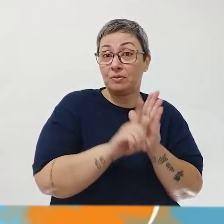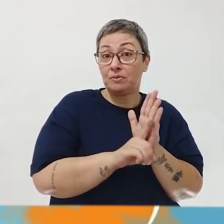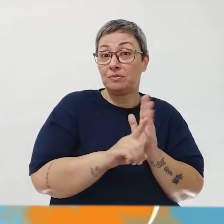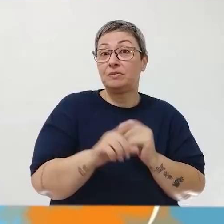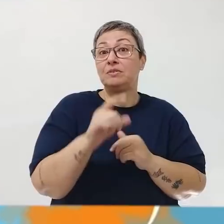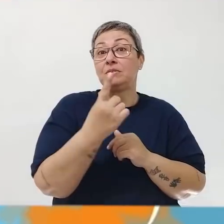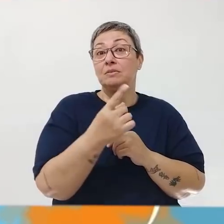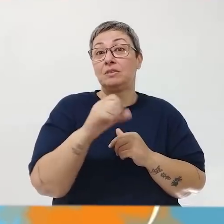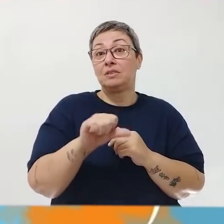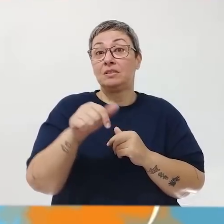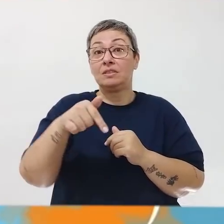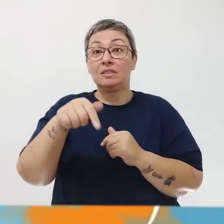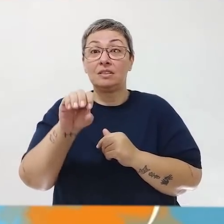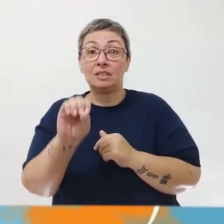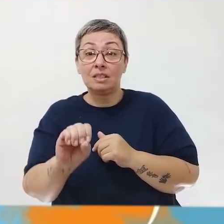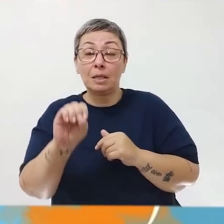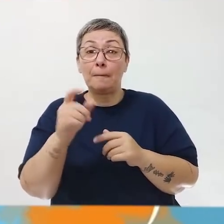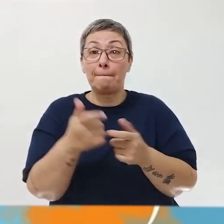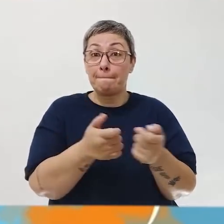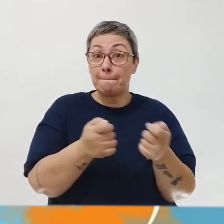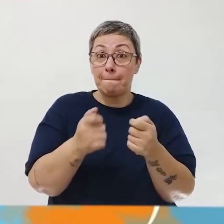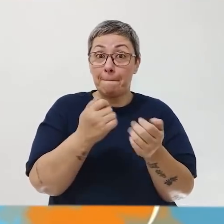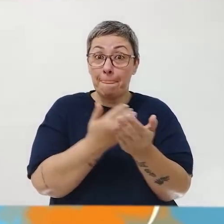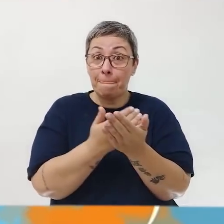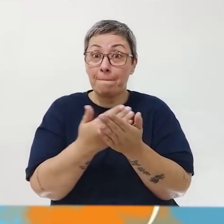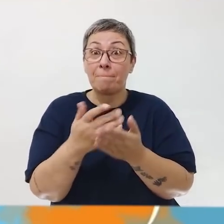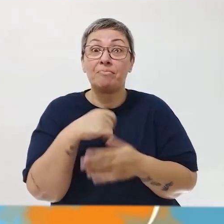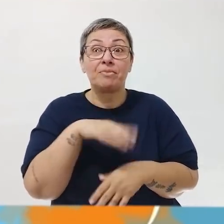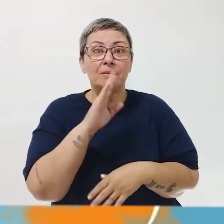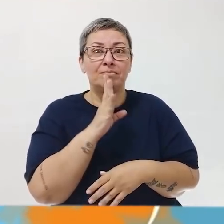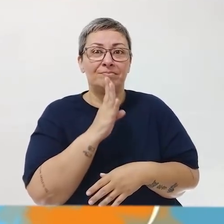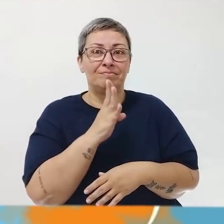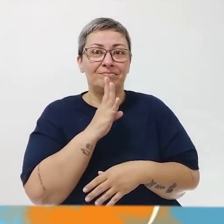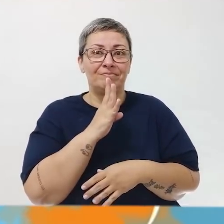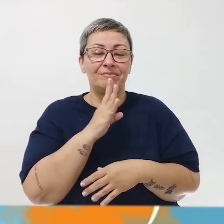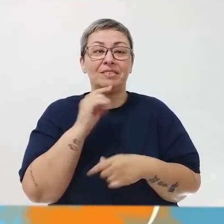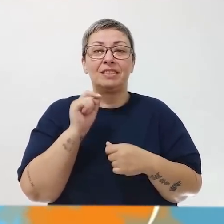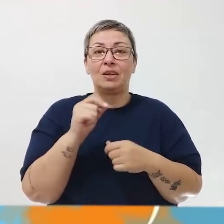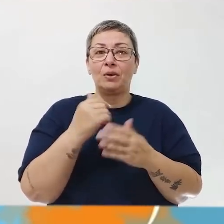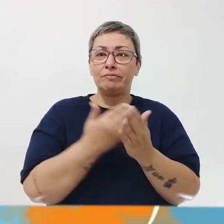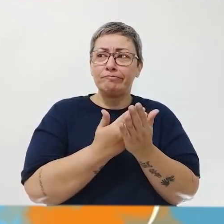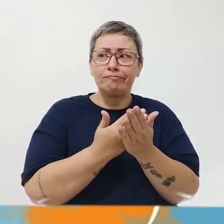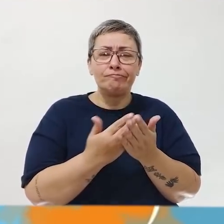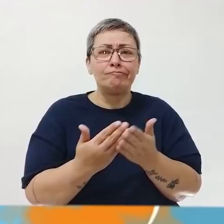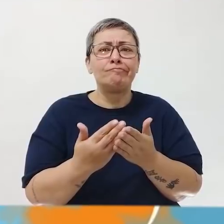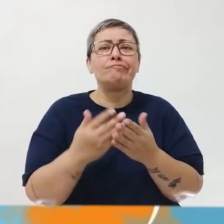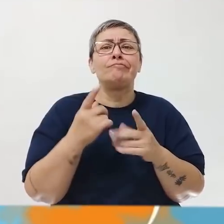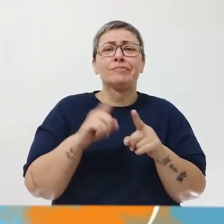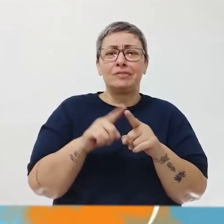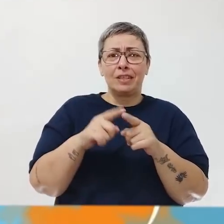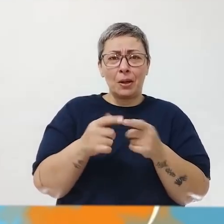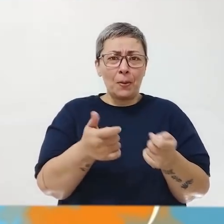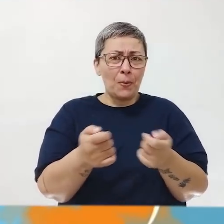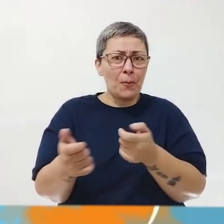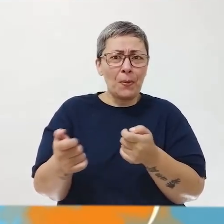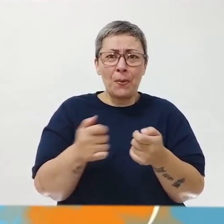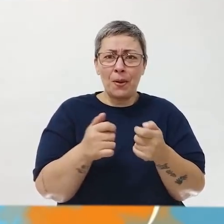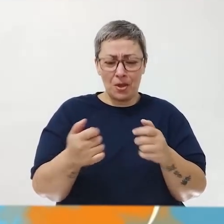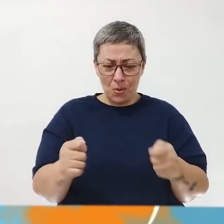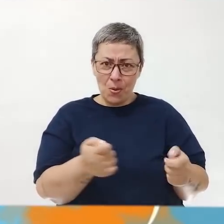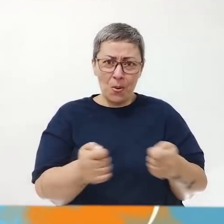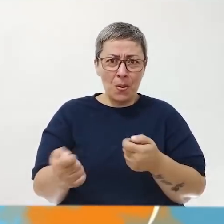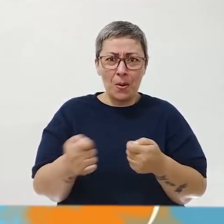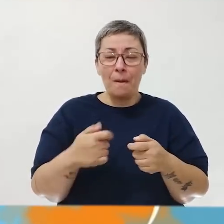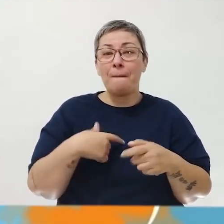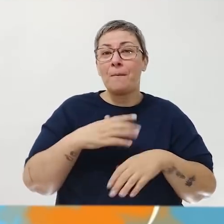de 1970 que os jogos começaram a ficar mais conhecidos. Desde então, os jogos eletrônicos foram se